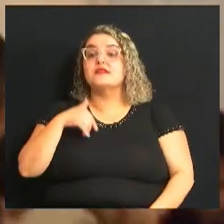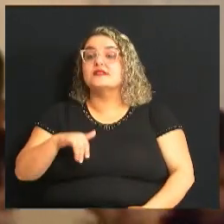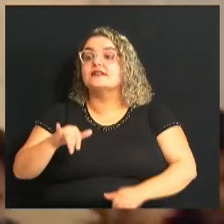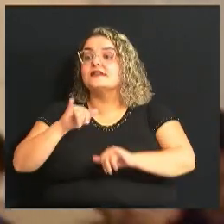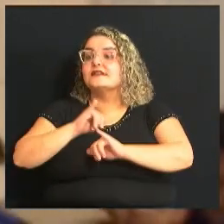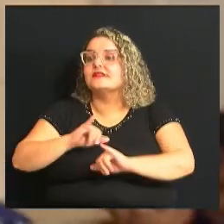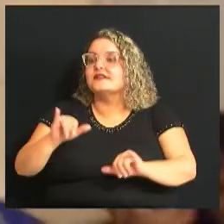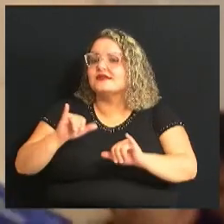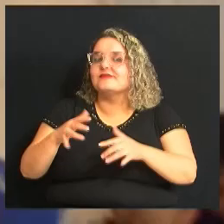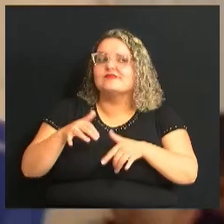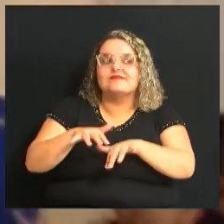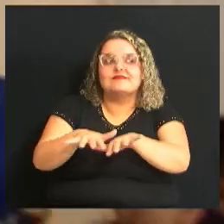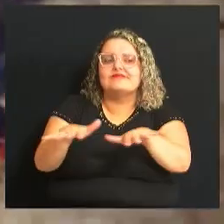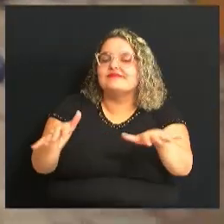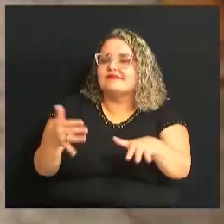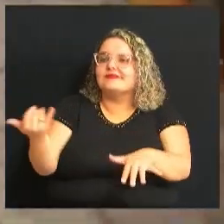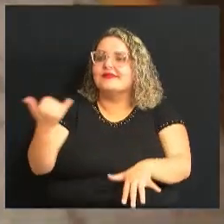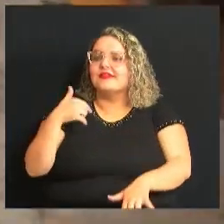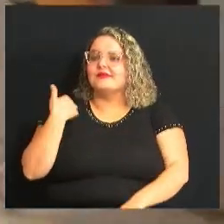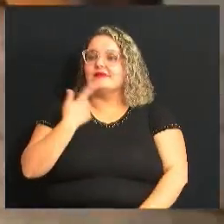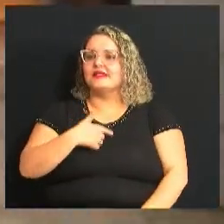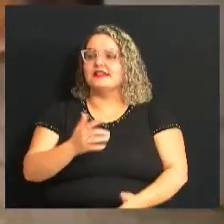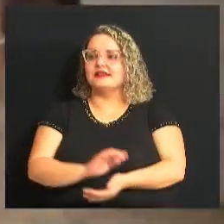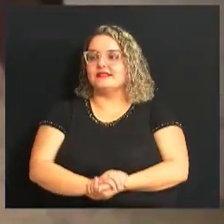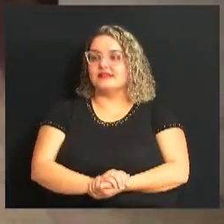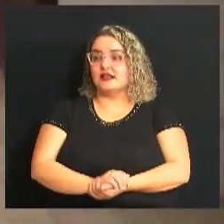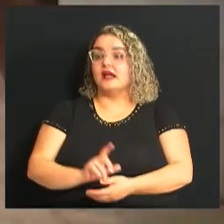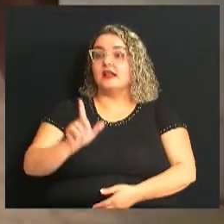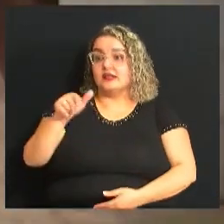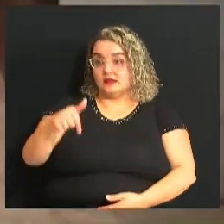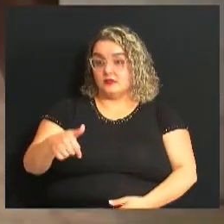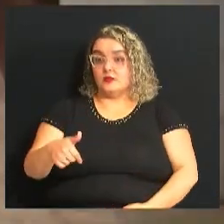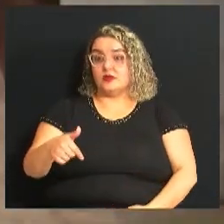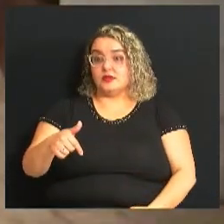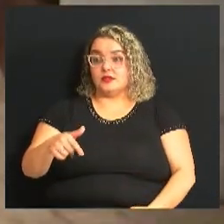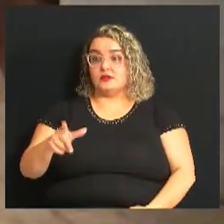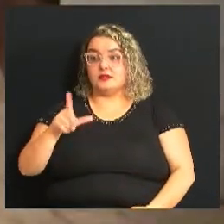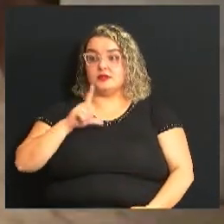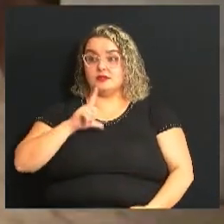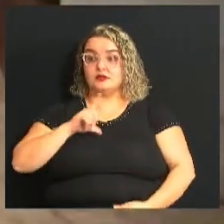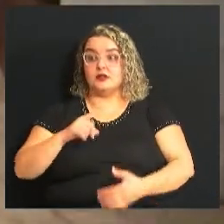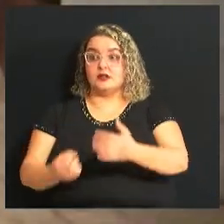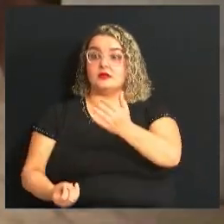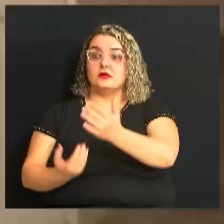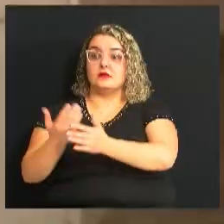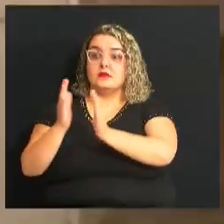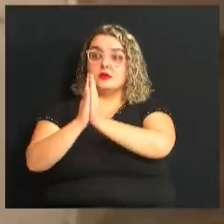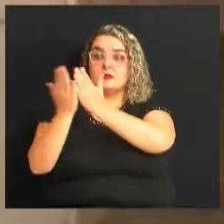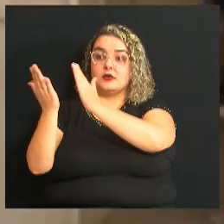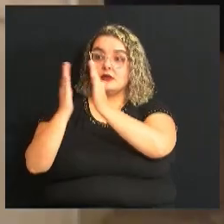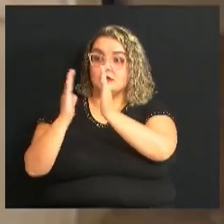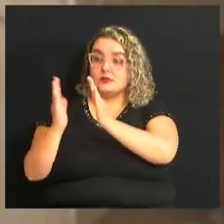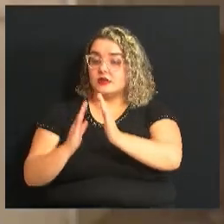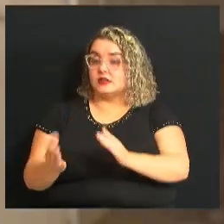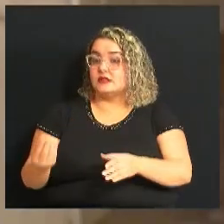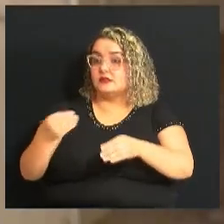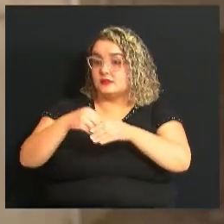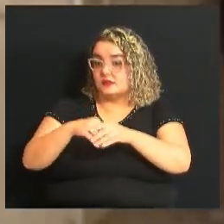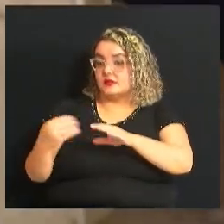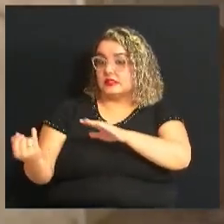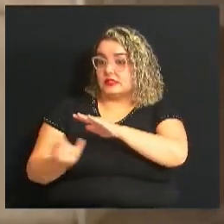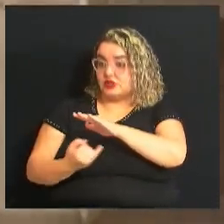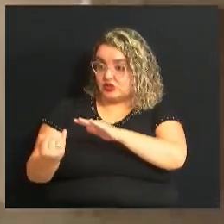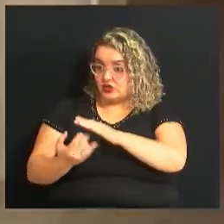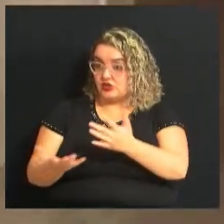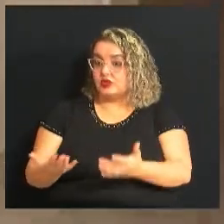pra gente. Então, depois disso, a gente criou uma biblioteca dentro de uma instituição